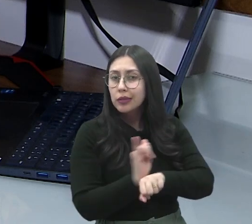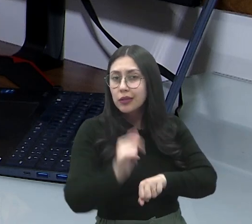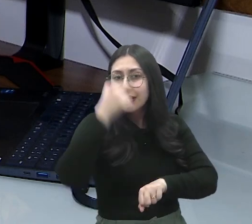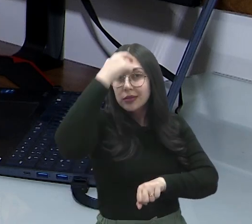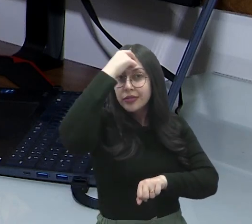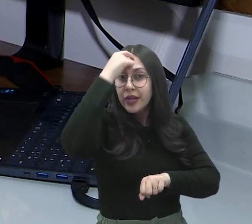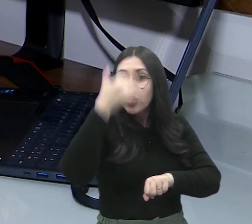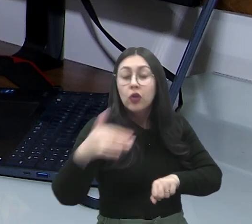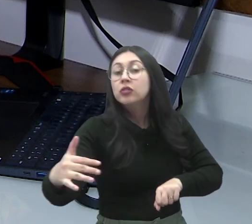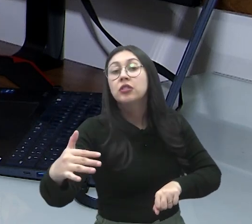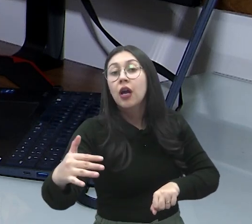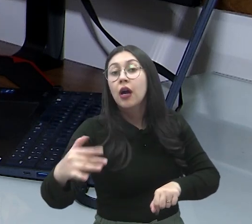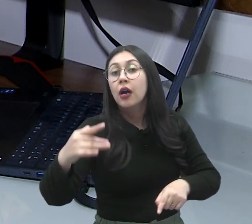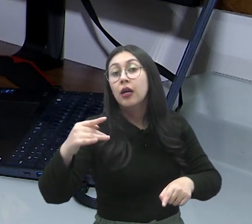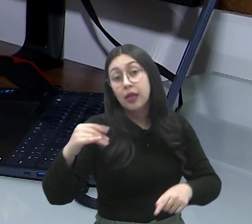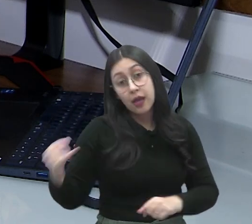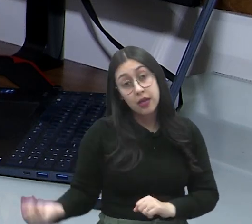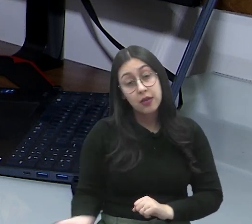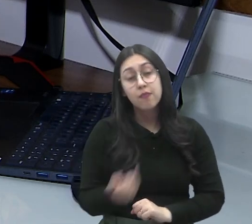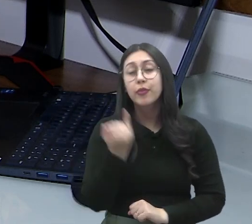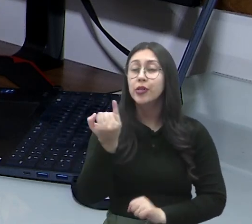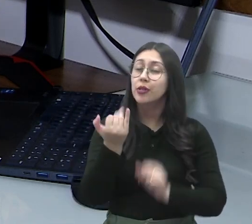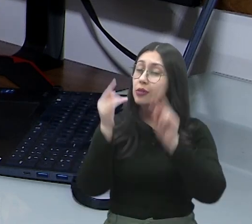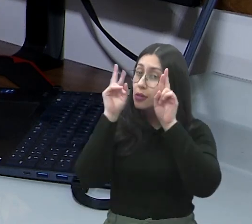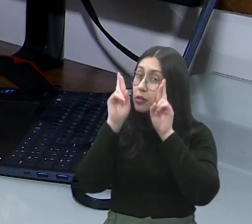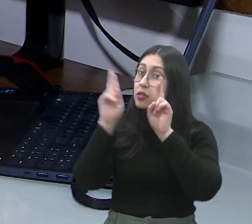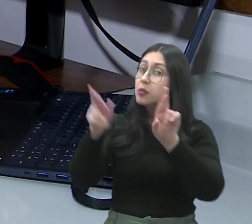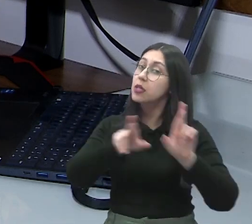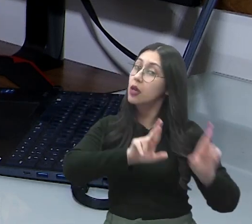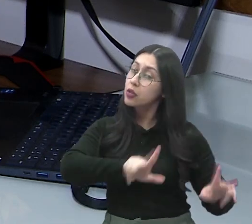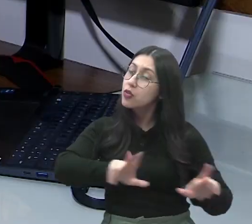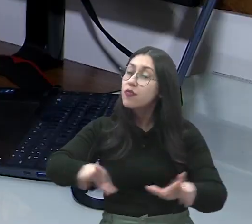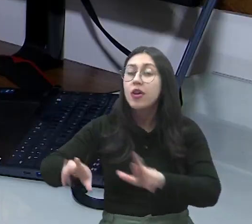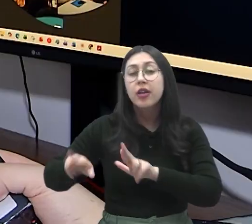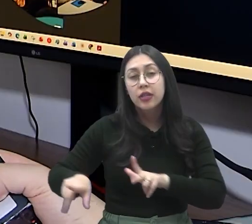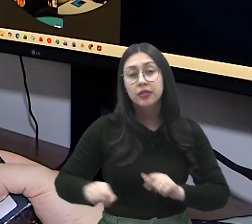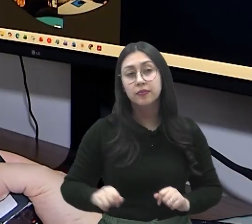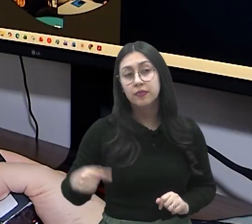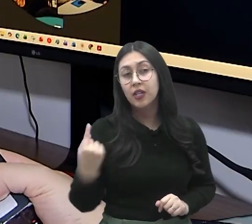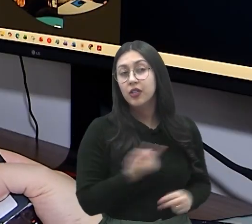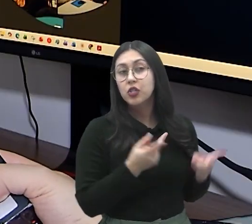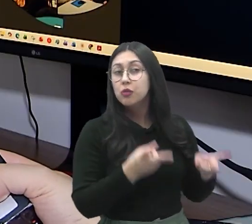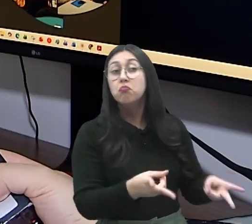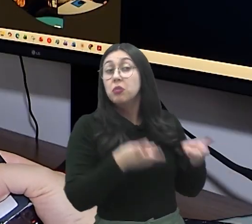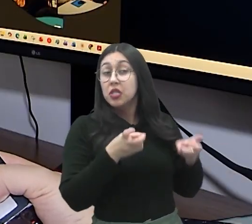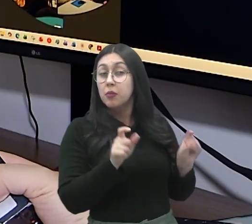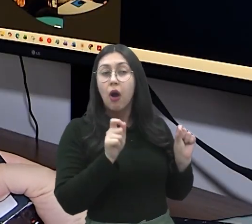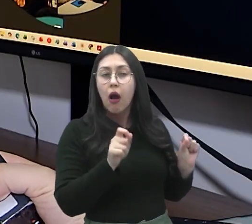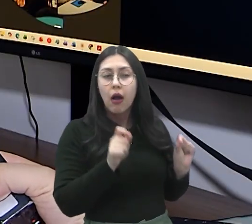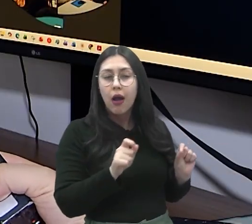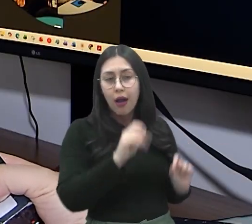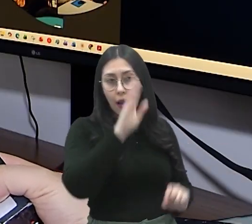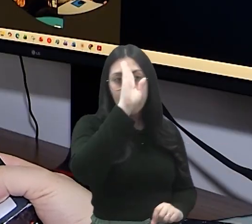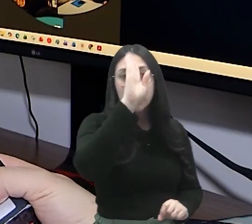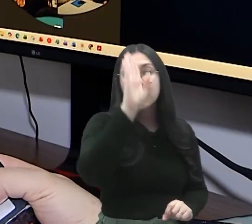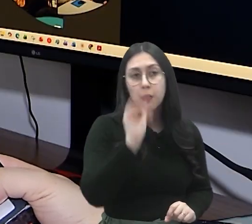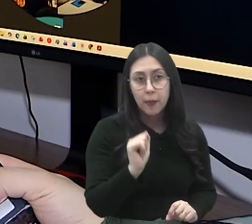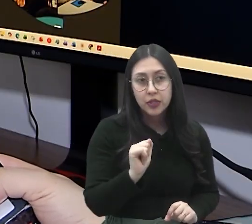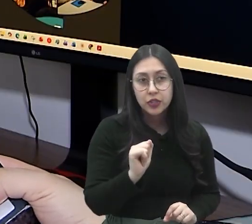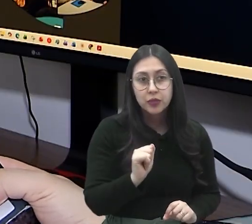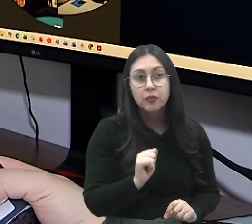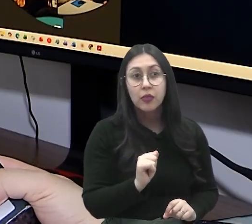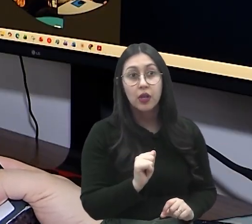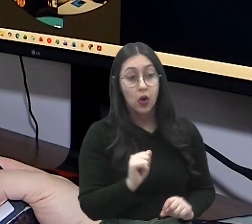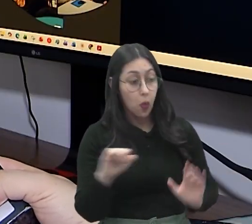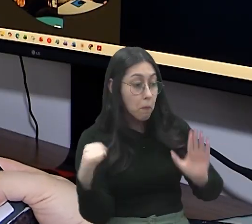forma de conscientizar sobre a importância de respeitar as diferenças. A gente percebe que, principalmente, quando as pessoas